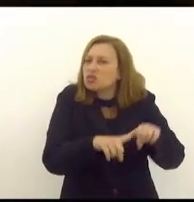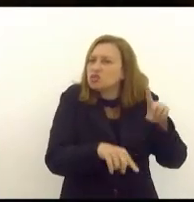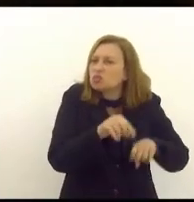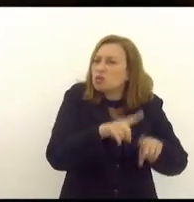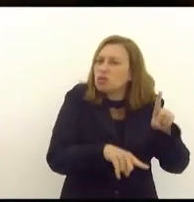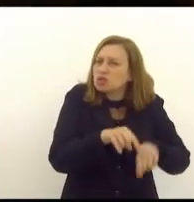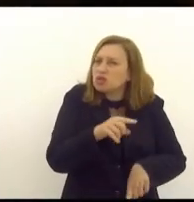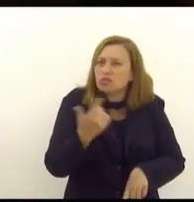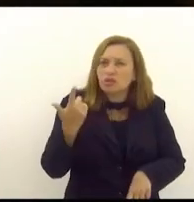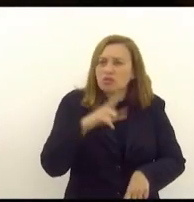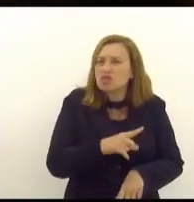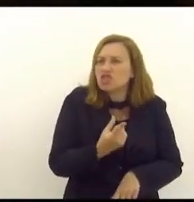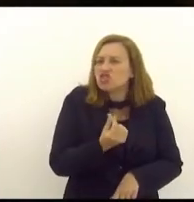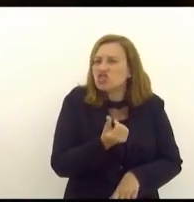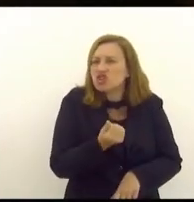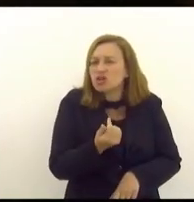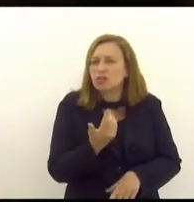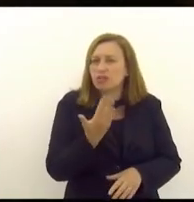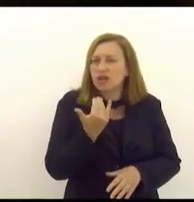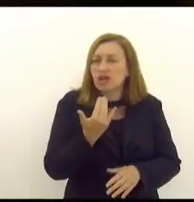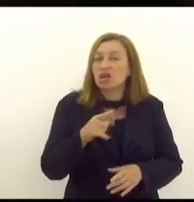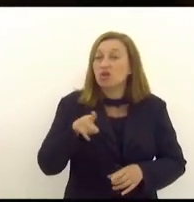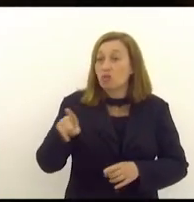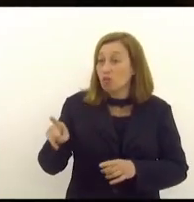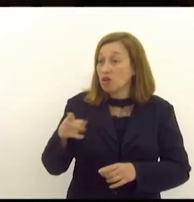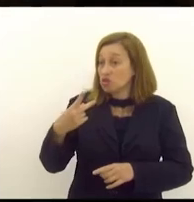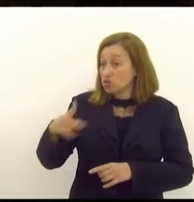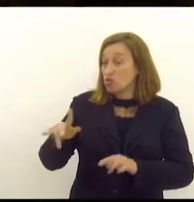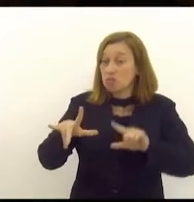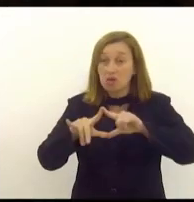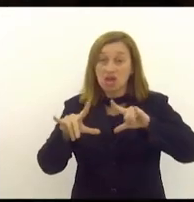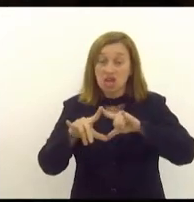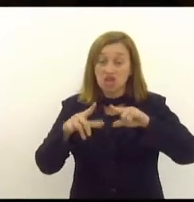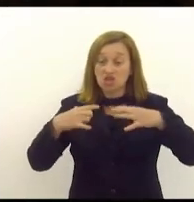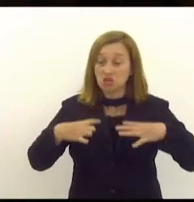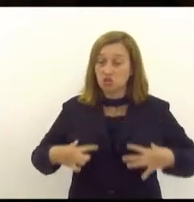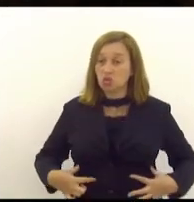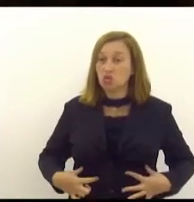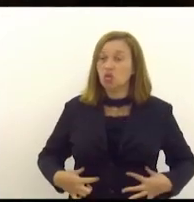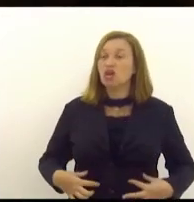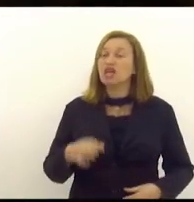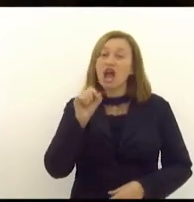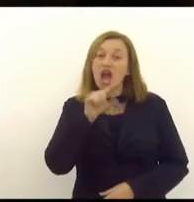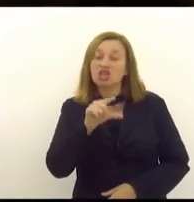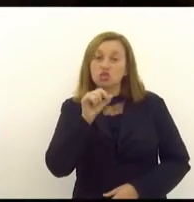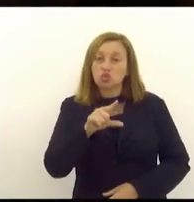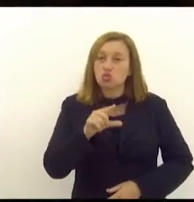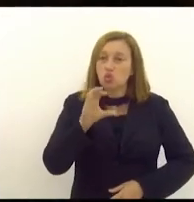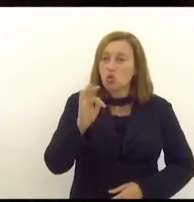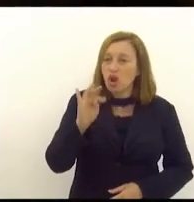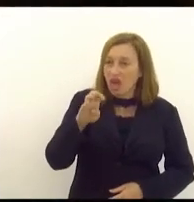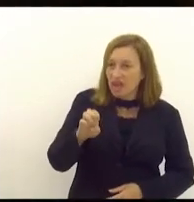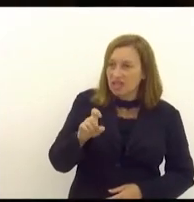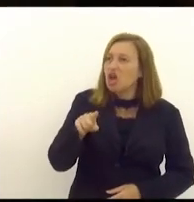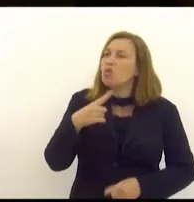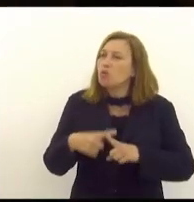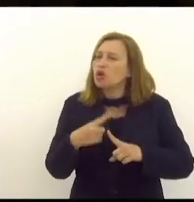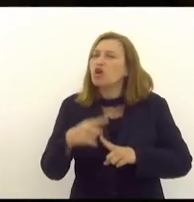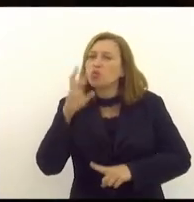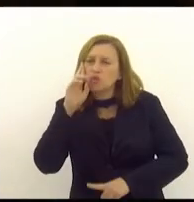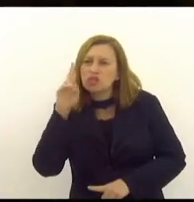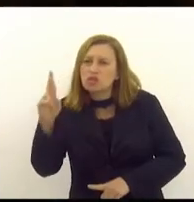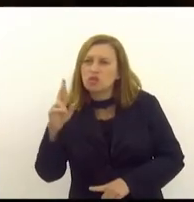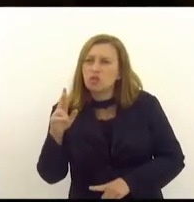com a sua milícia vestida de colete azul porque é que o senhor não tem toda truculência toda veemência